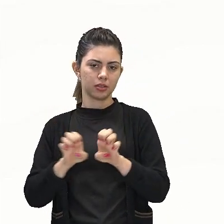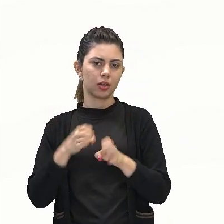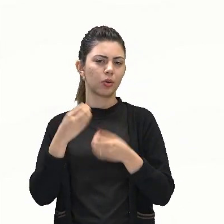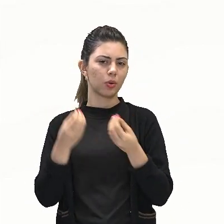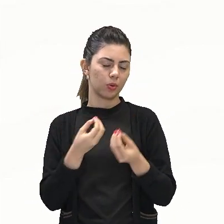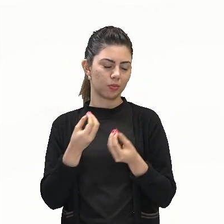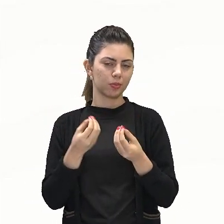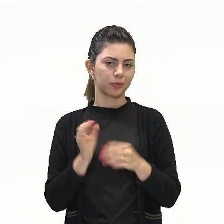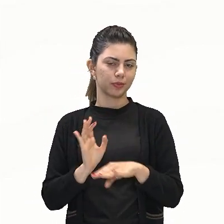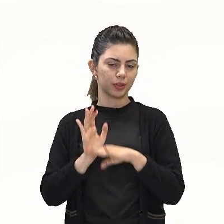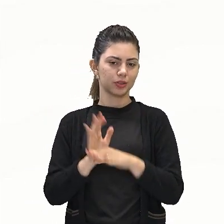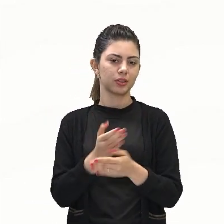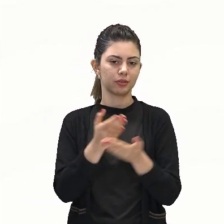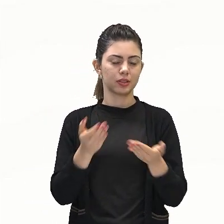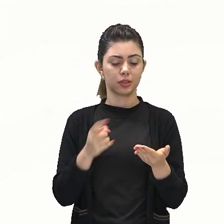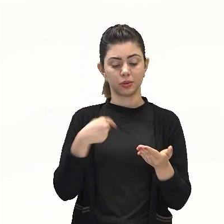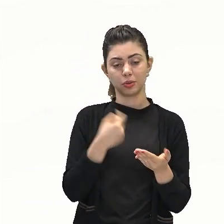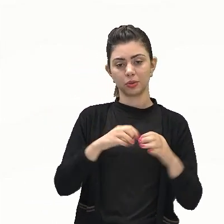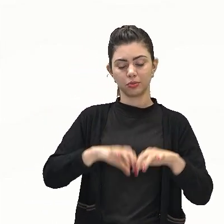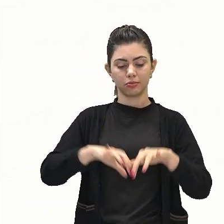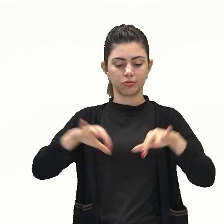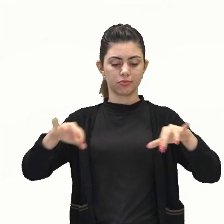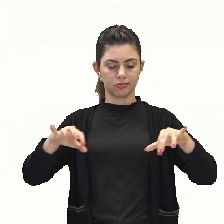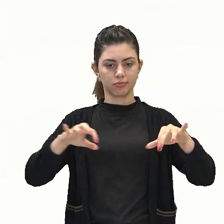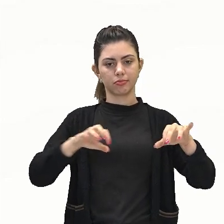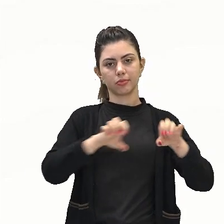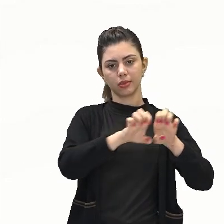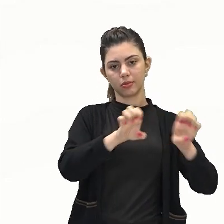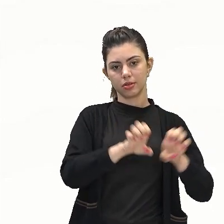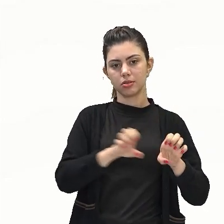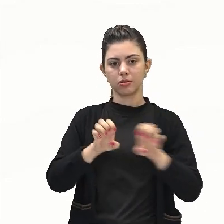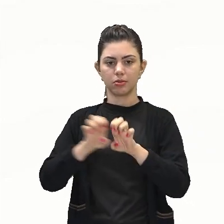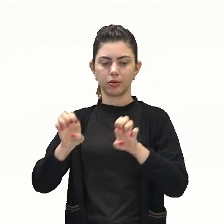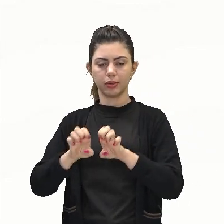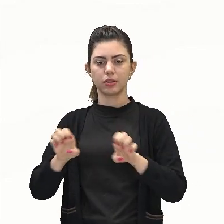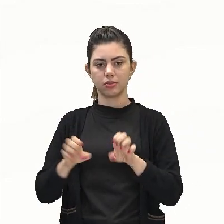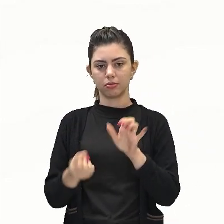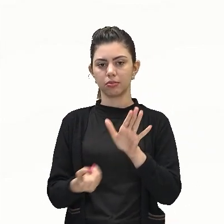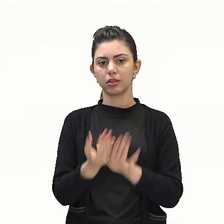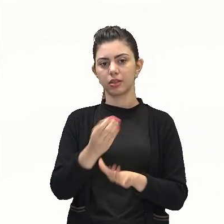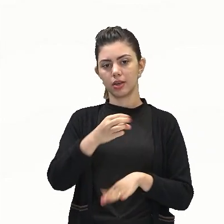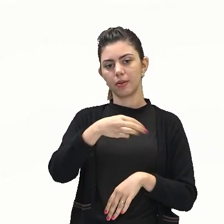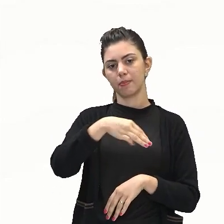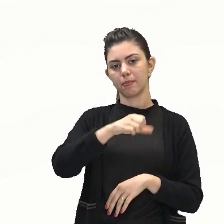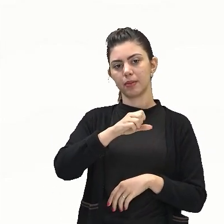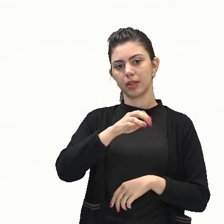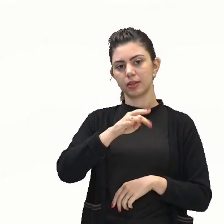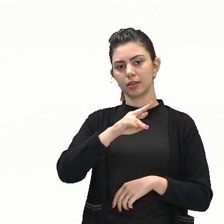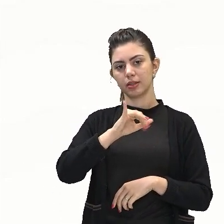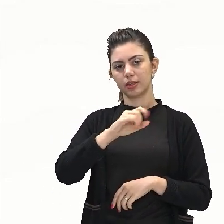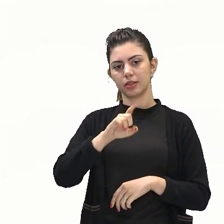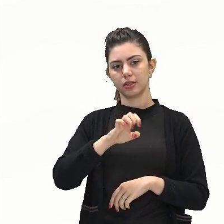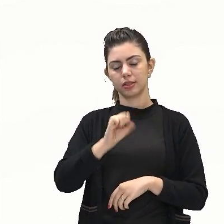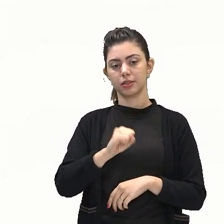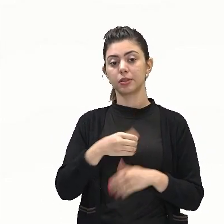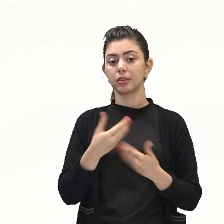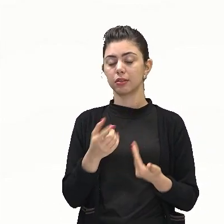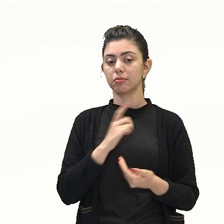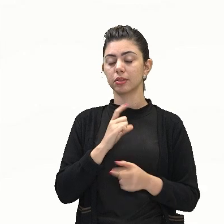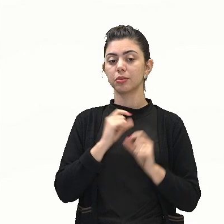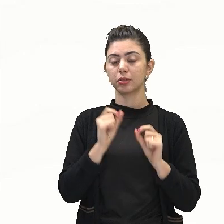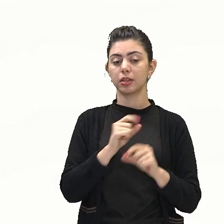sistema, ok? E organizar ele em matrizes. Então, aqui a gente tem, ó, os coeficientes, temos as